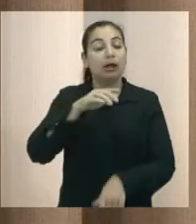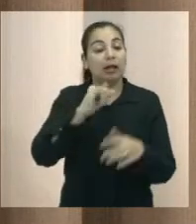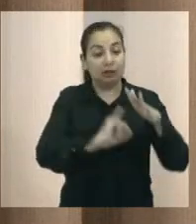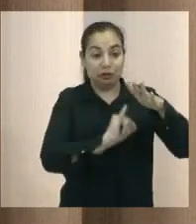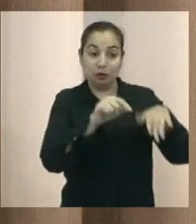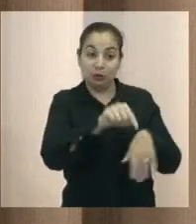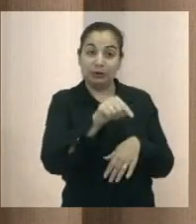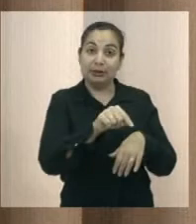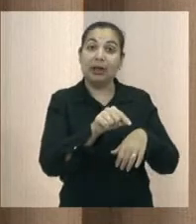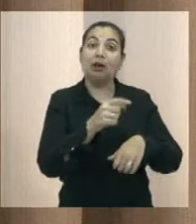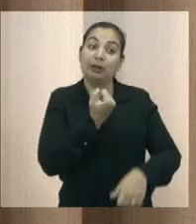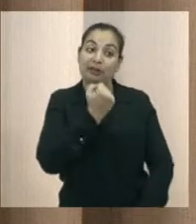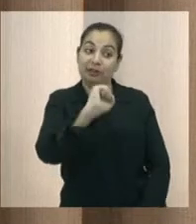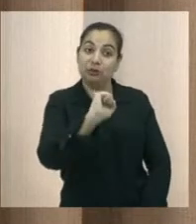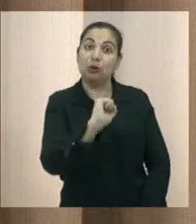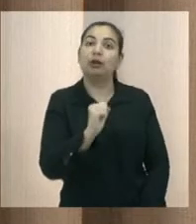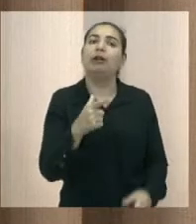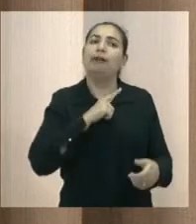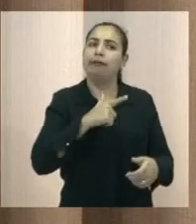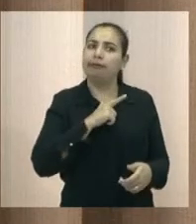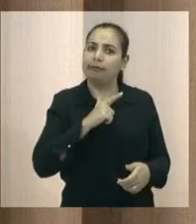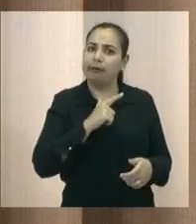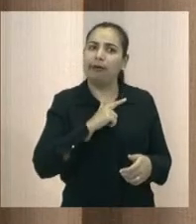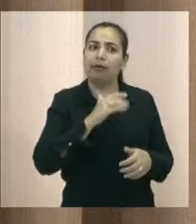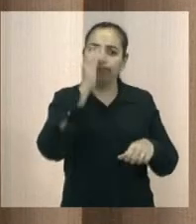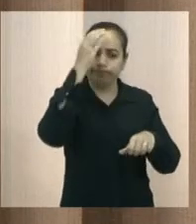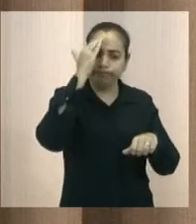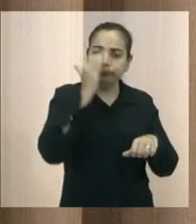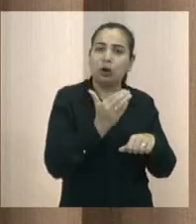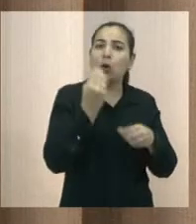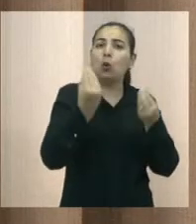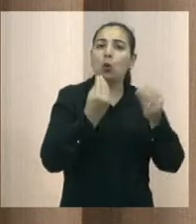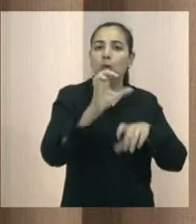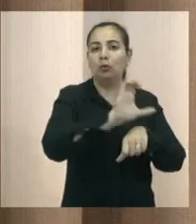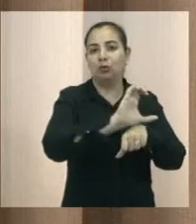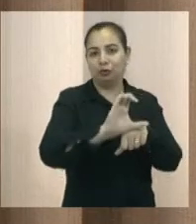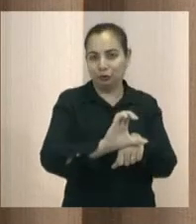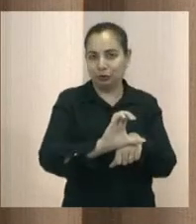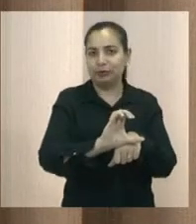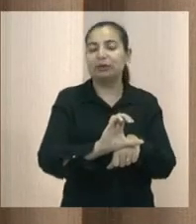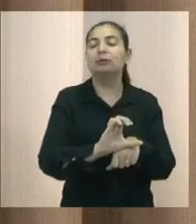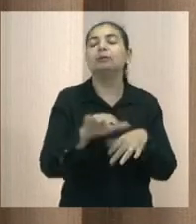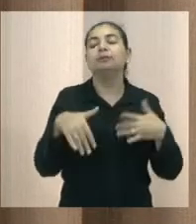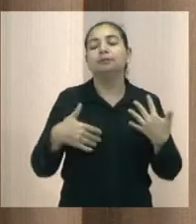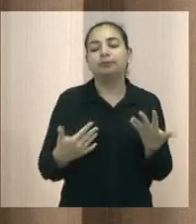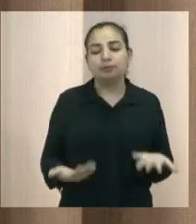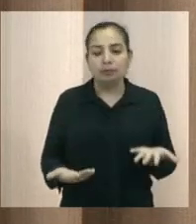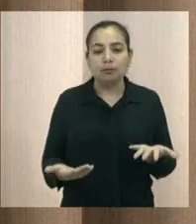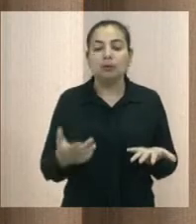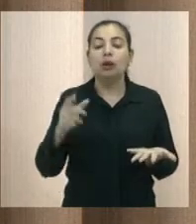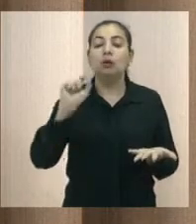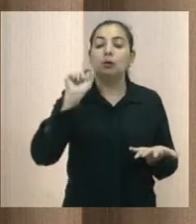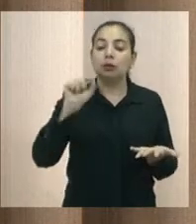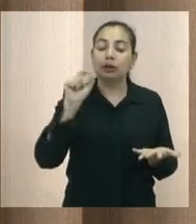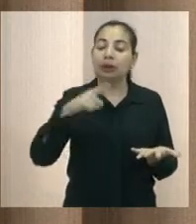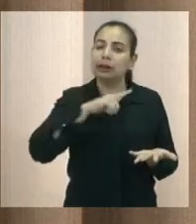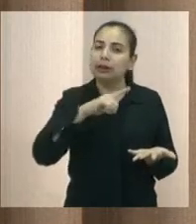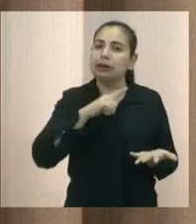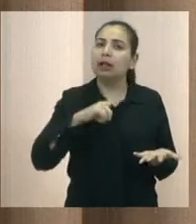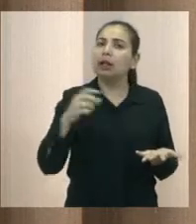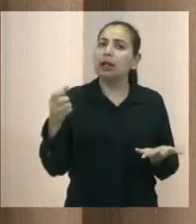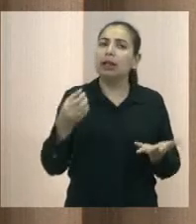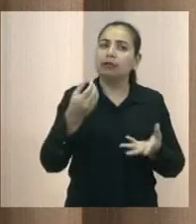garantir esses direitos já previstos na Constituição. E eu também acho importante destacar, né, que essa ampliação